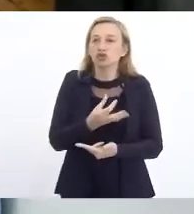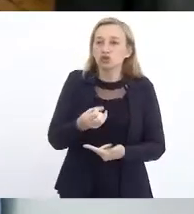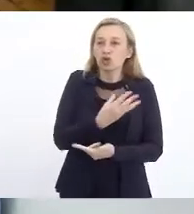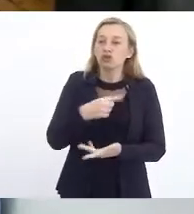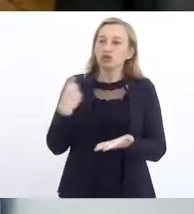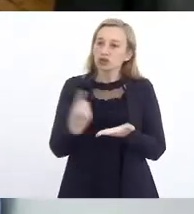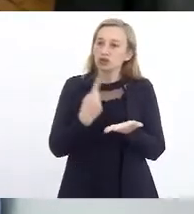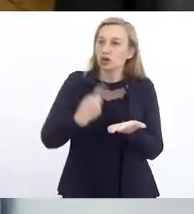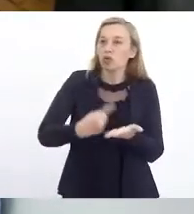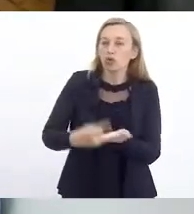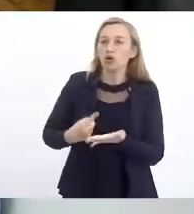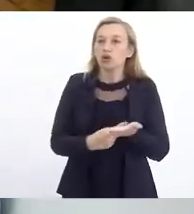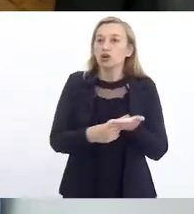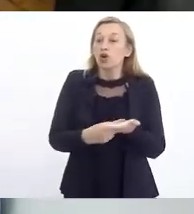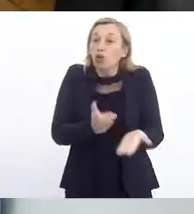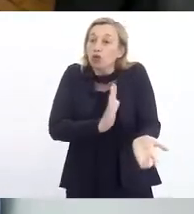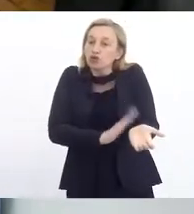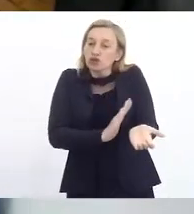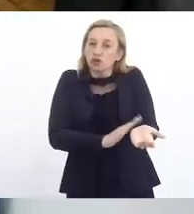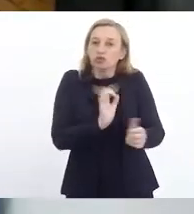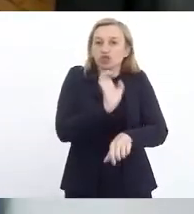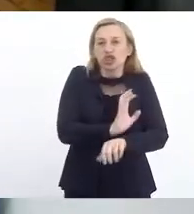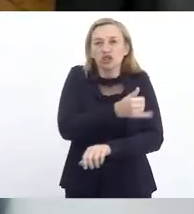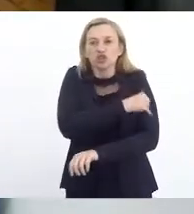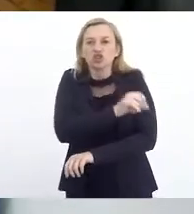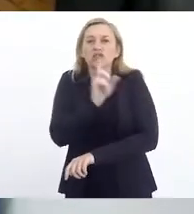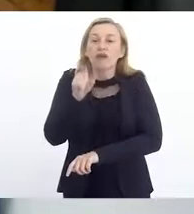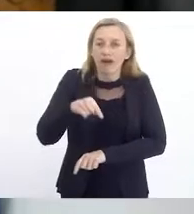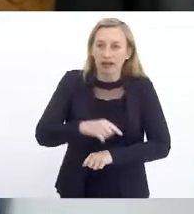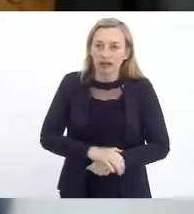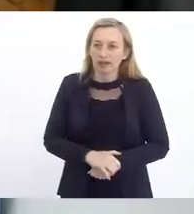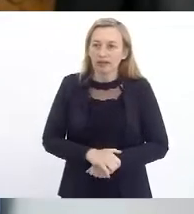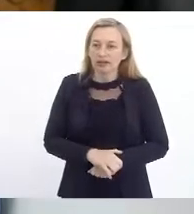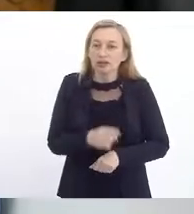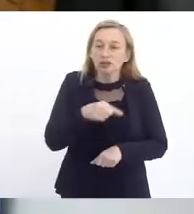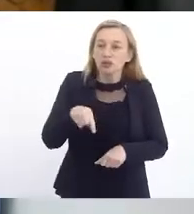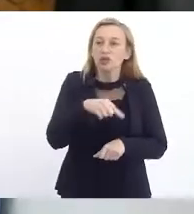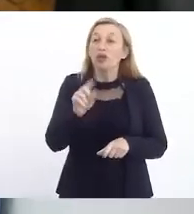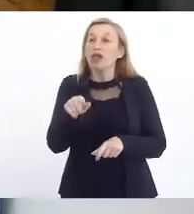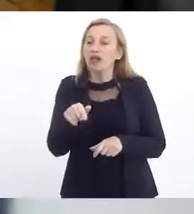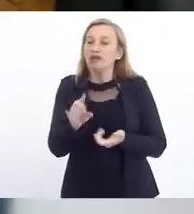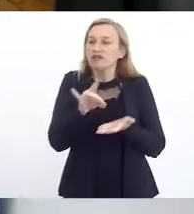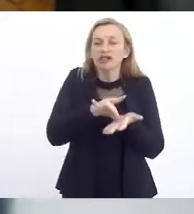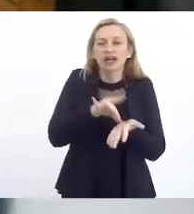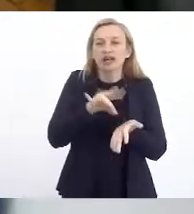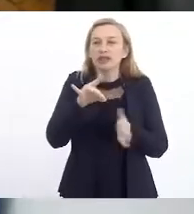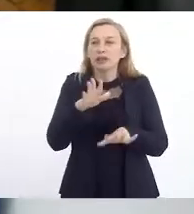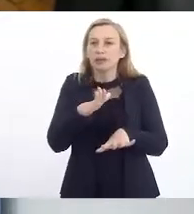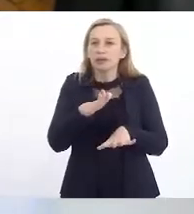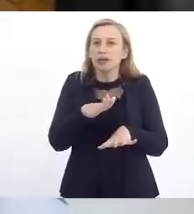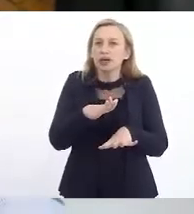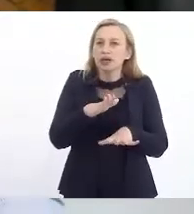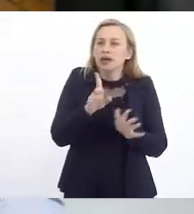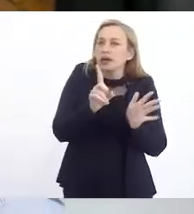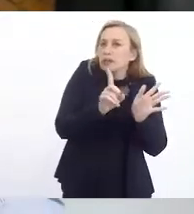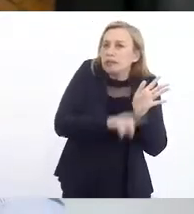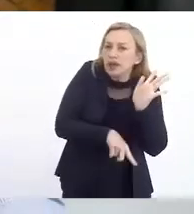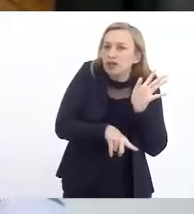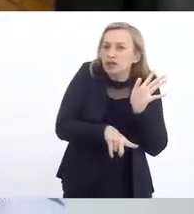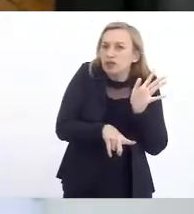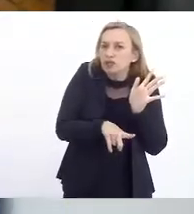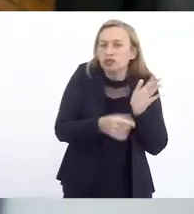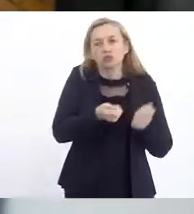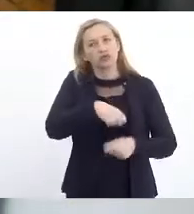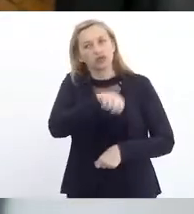Quer dizer, o círculo vicioso para o Estado do Rio de Janeiro, na verdade, ele vai vir muito mais, ele vai vir menos do ajuste fiscal,